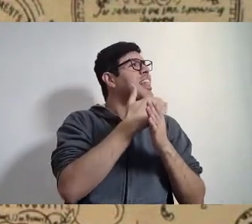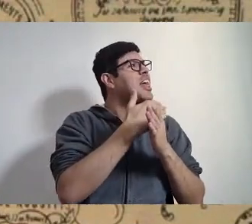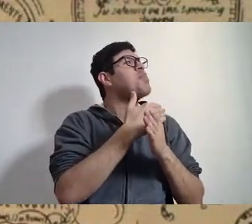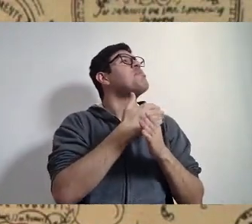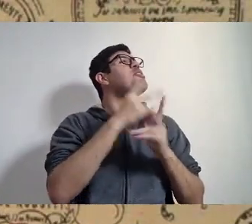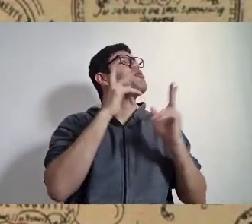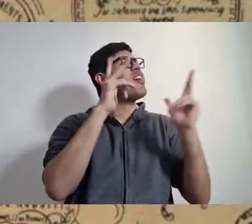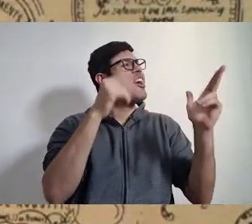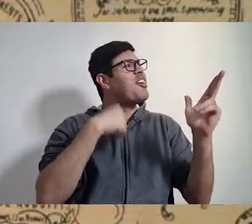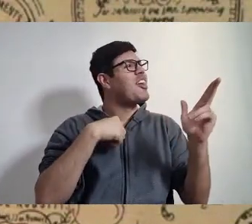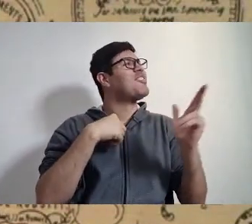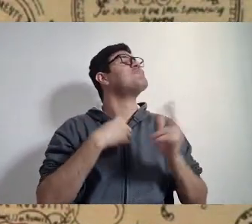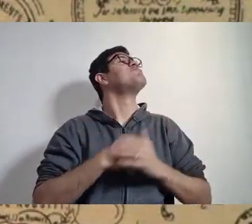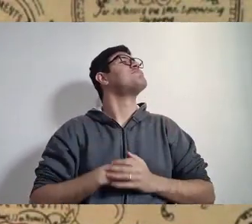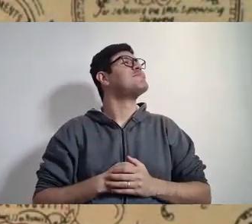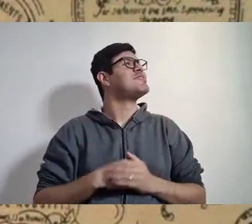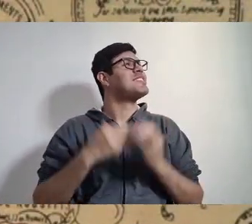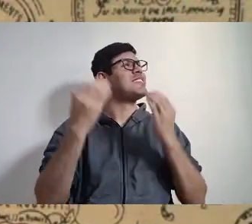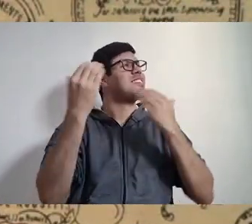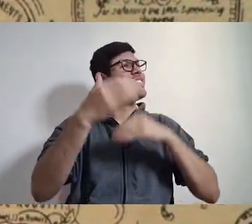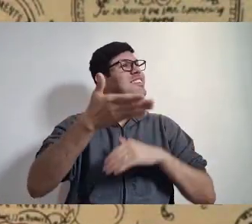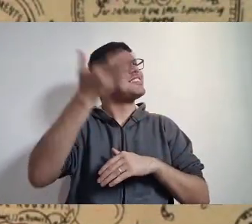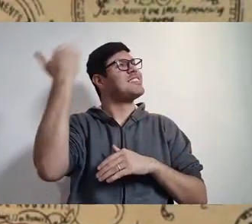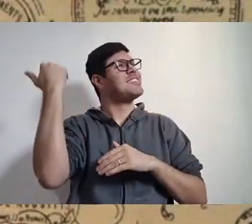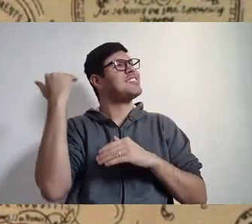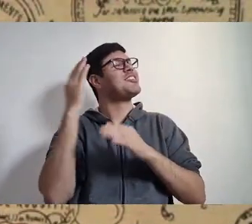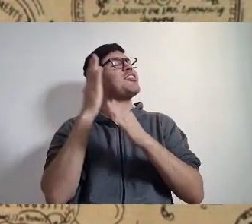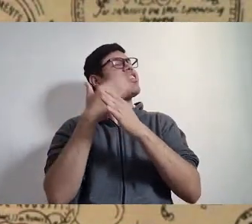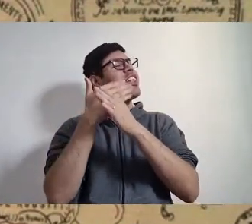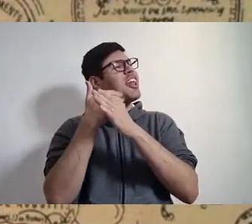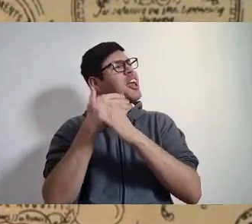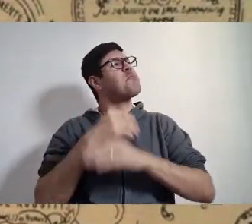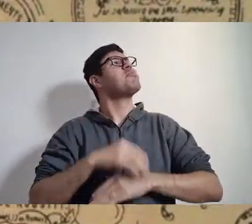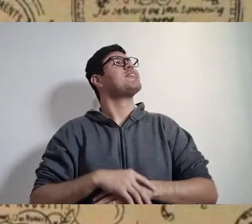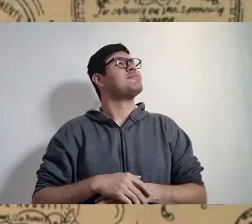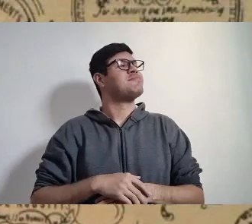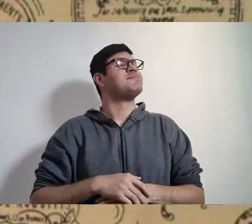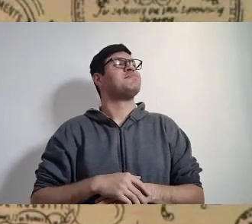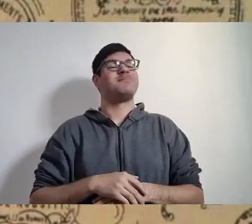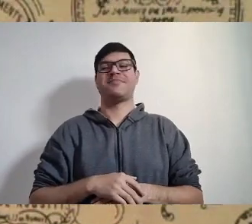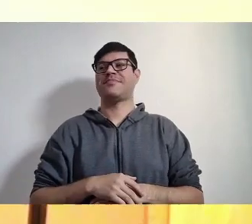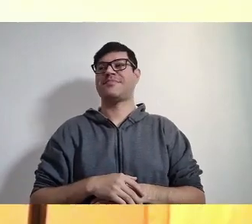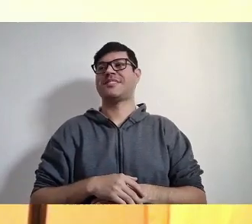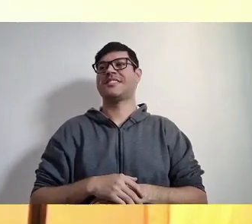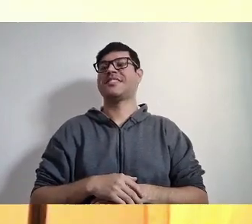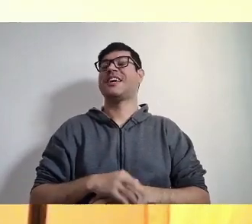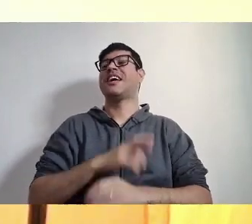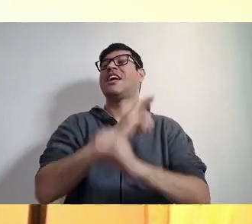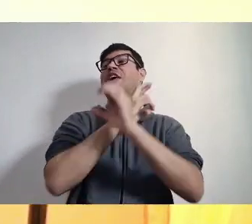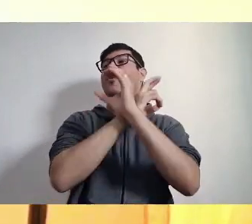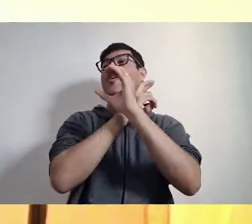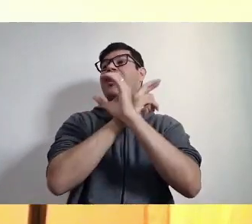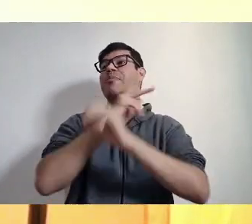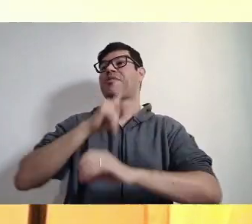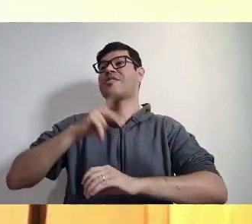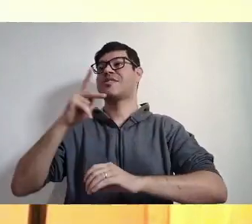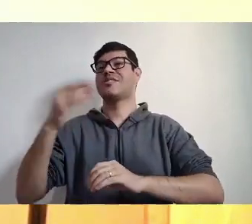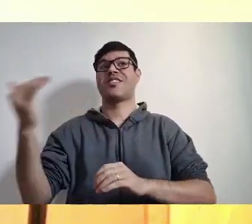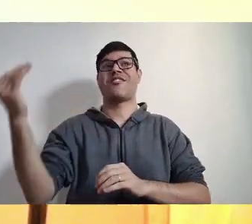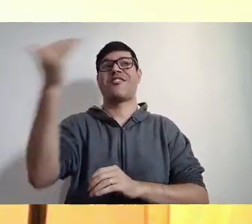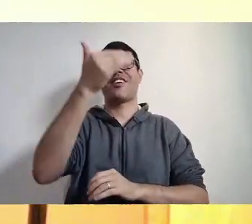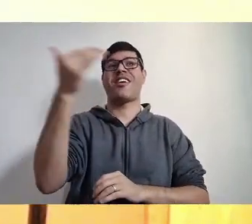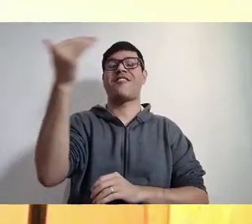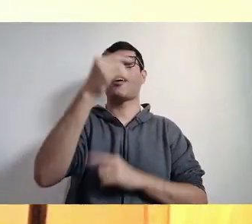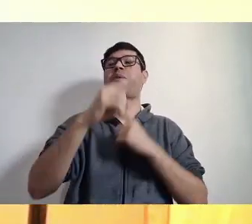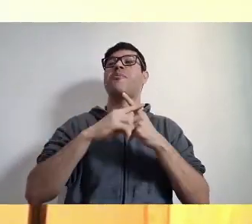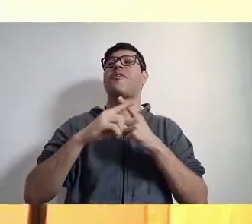Leme. E Sou de fora. muitos professores daqui saem para Rio Claro, diz que lá e Cordeirópolis. O salário